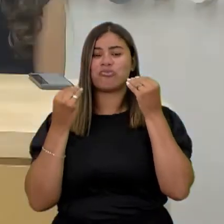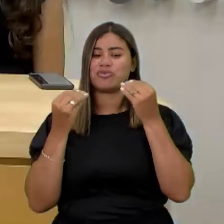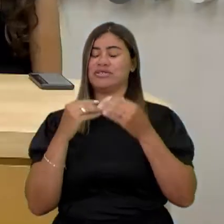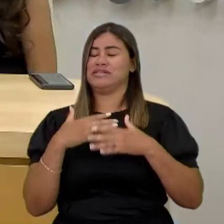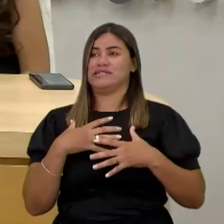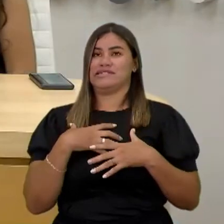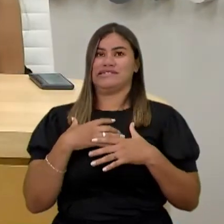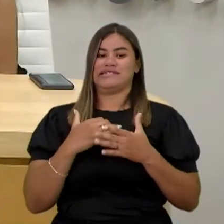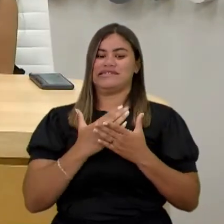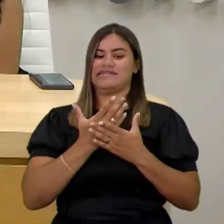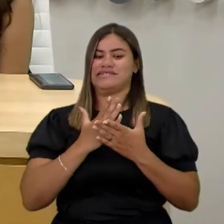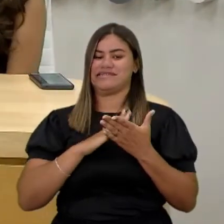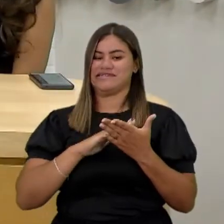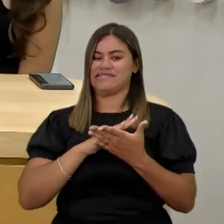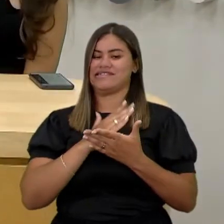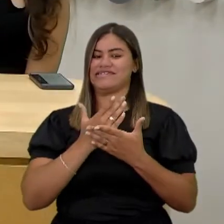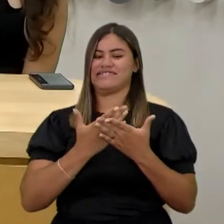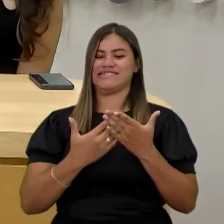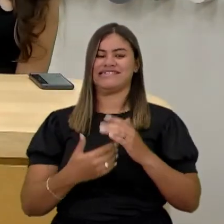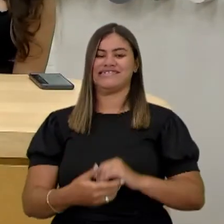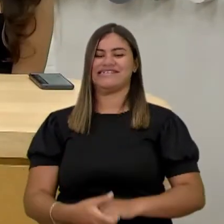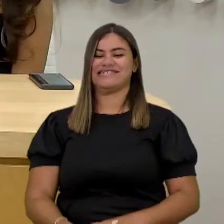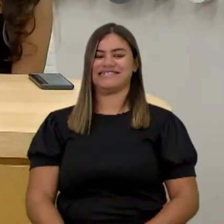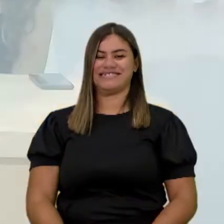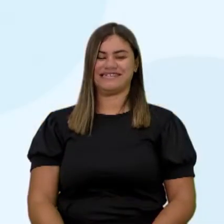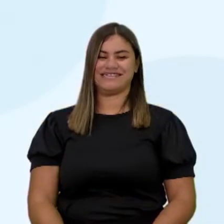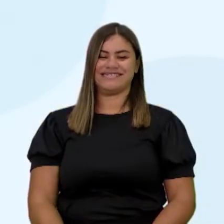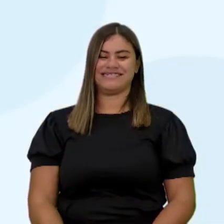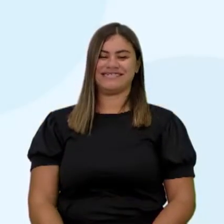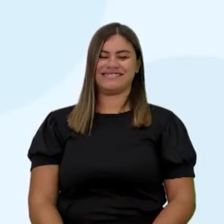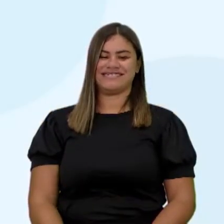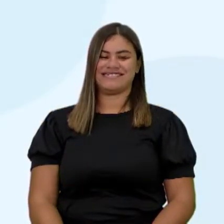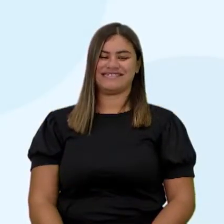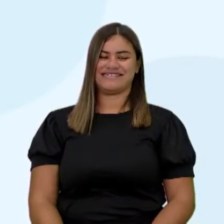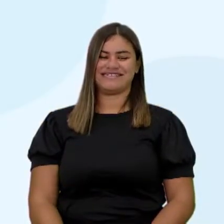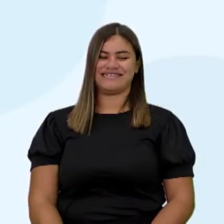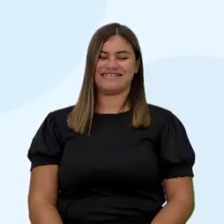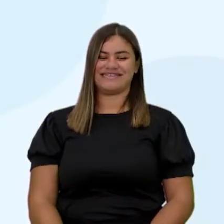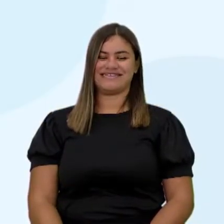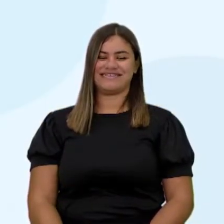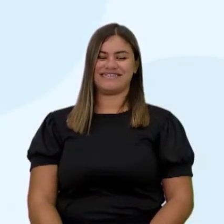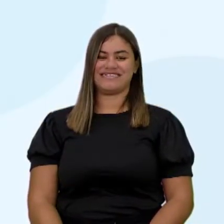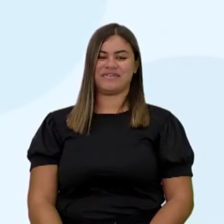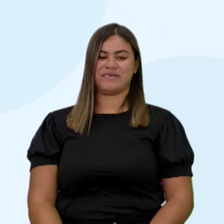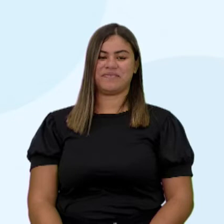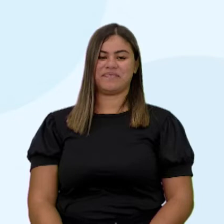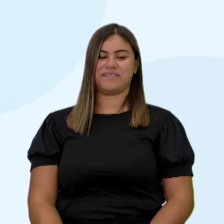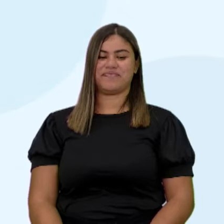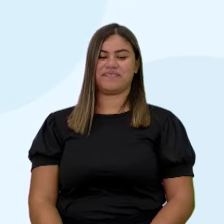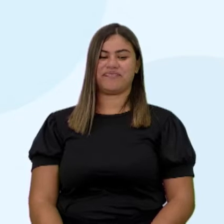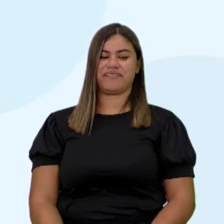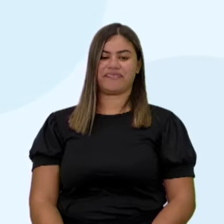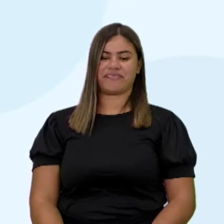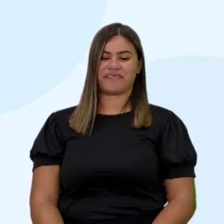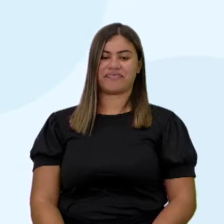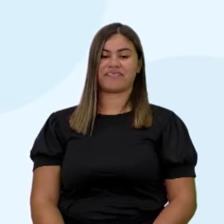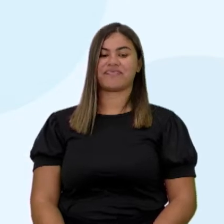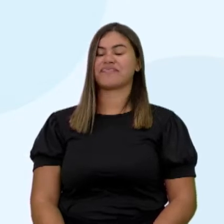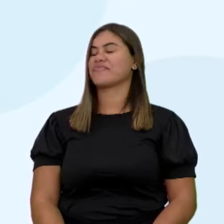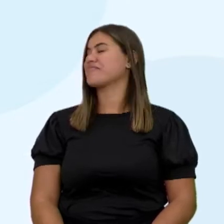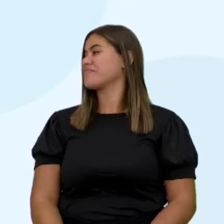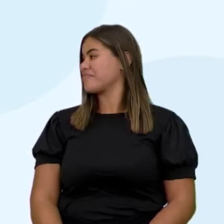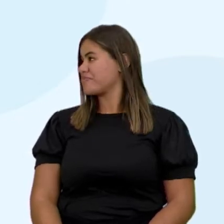né? Rússia, agora sim, vamos lá. Rússia e Ucrânia, beleza? Notícias